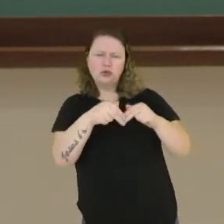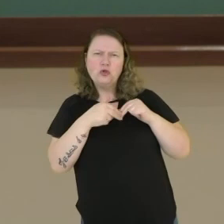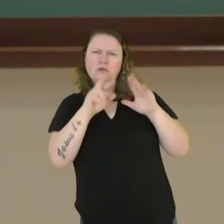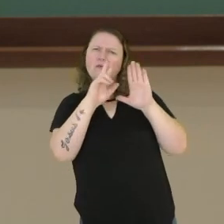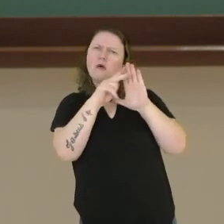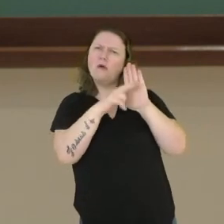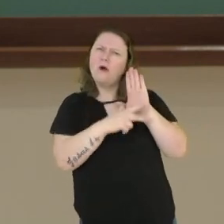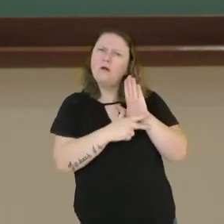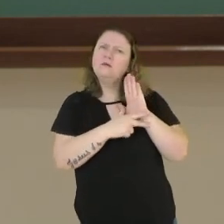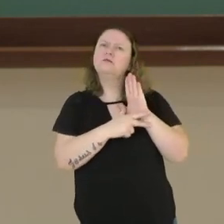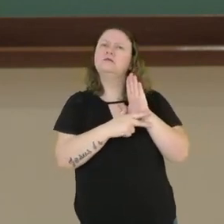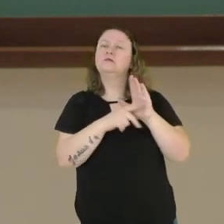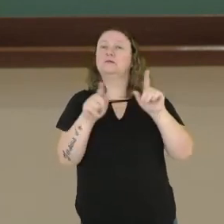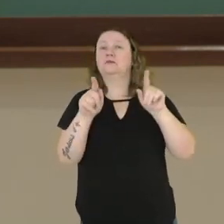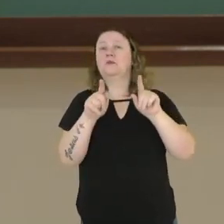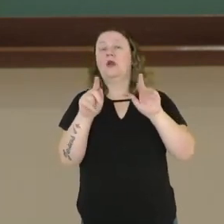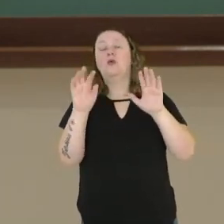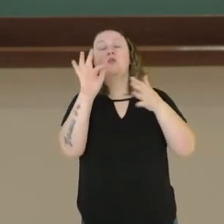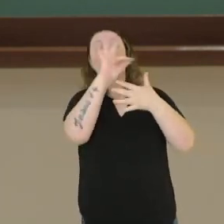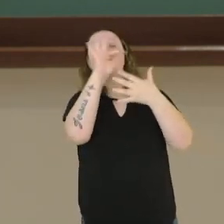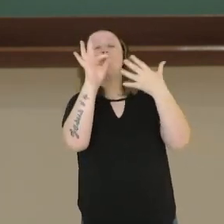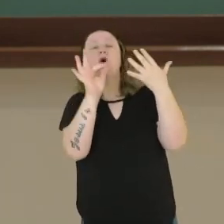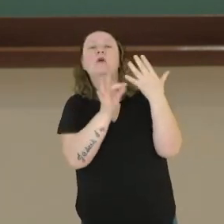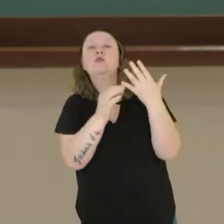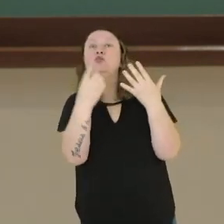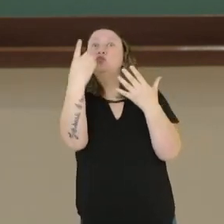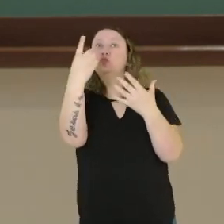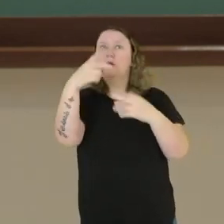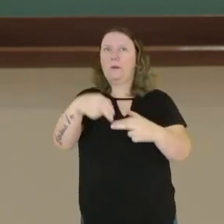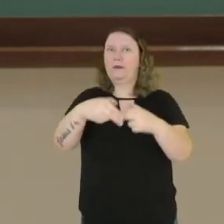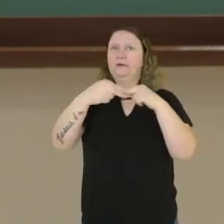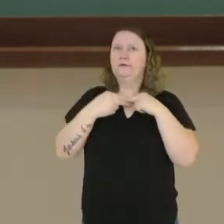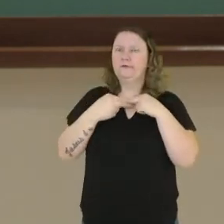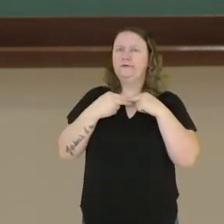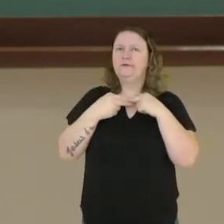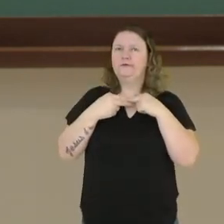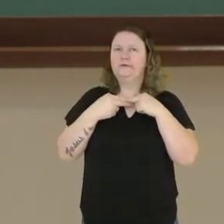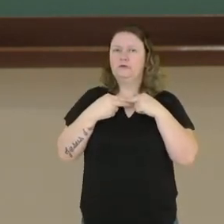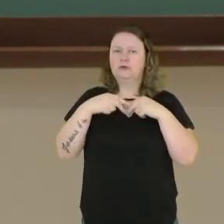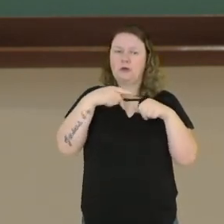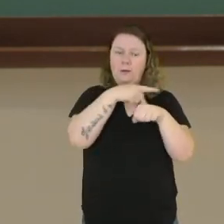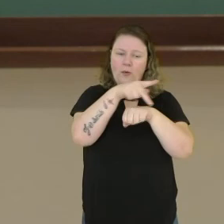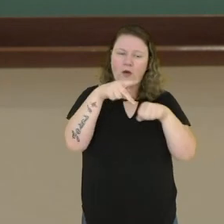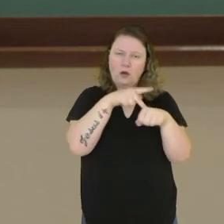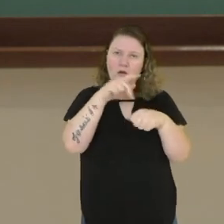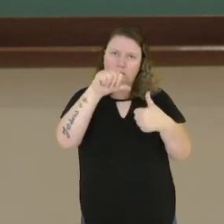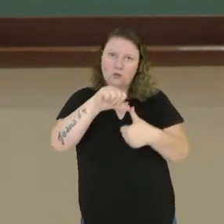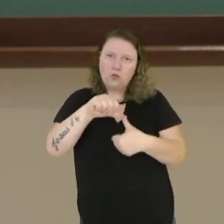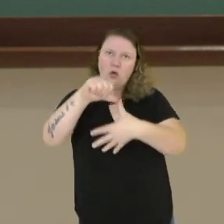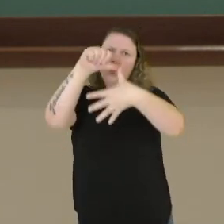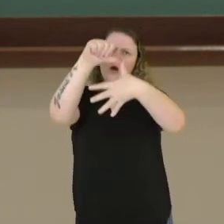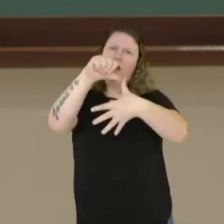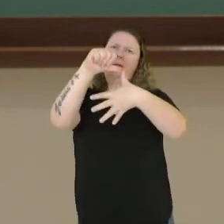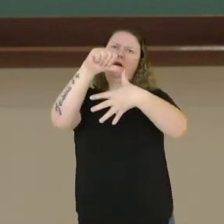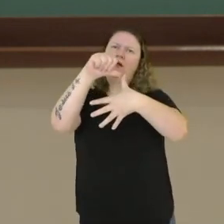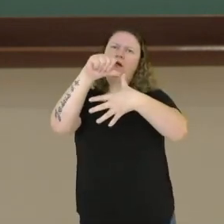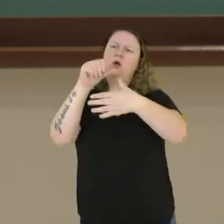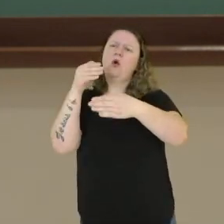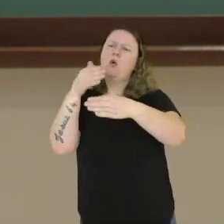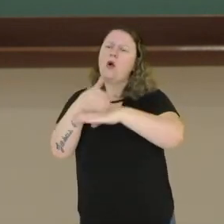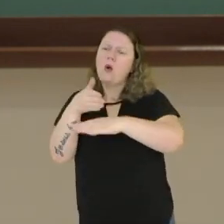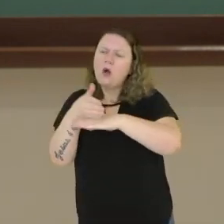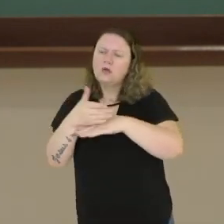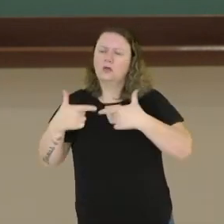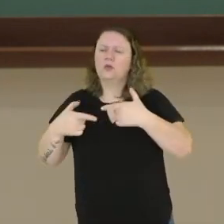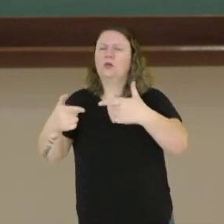disputa, né? Cite pelo menos uma razão que levou os países da América do Sul a entrarem nesse